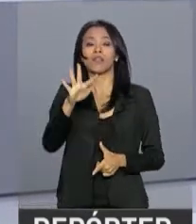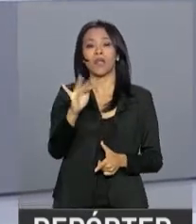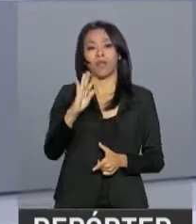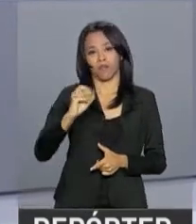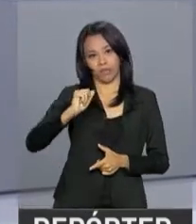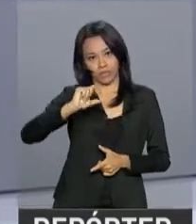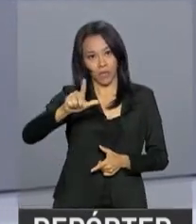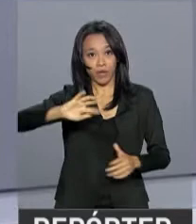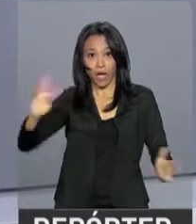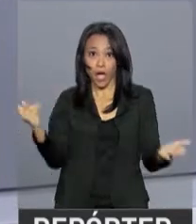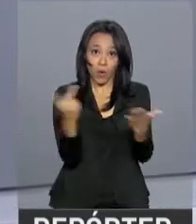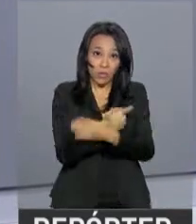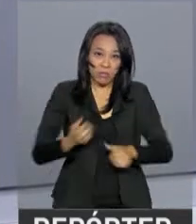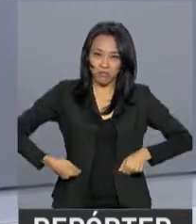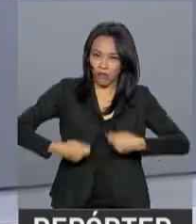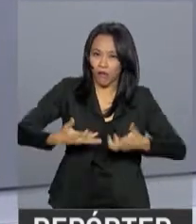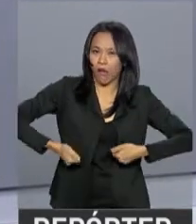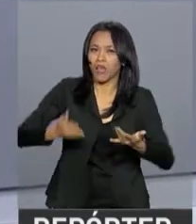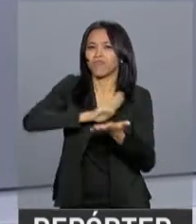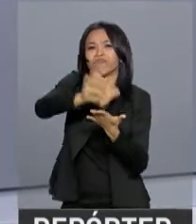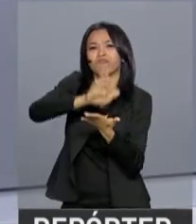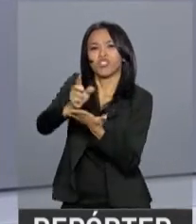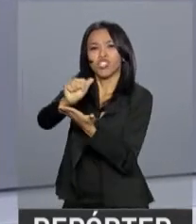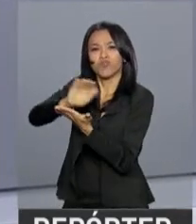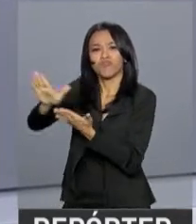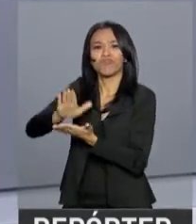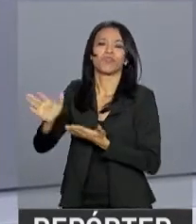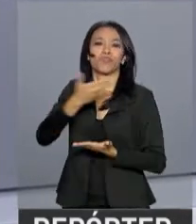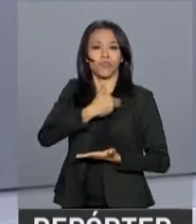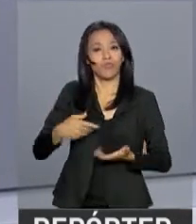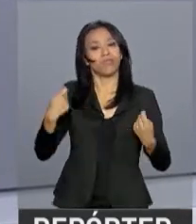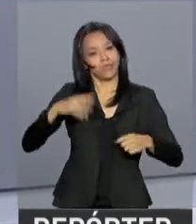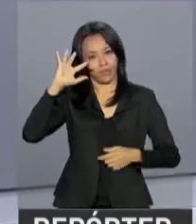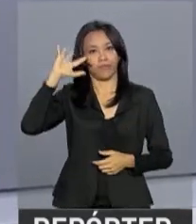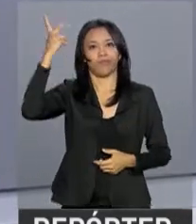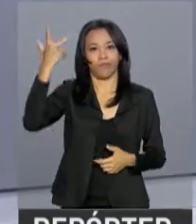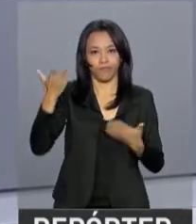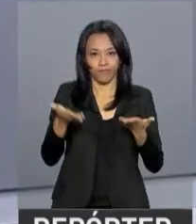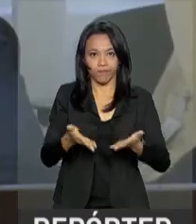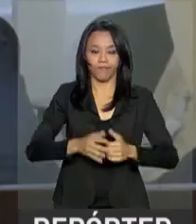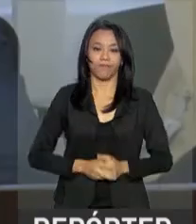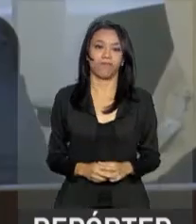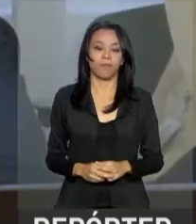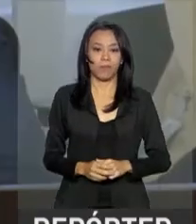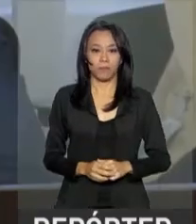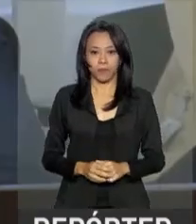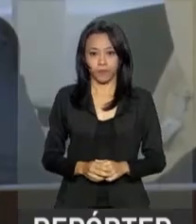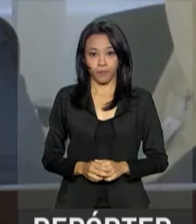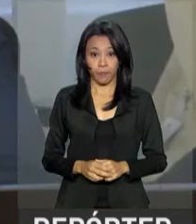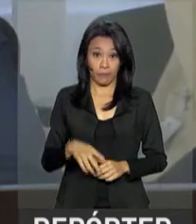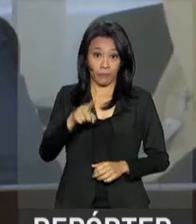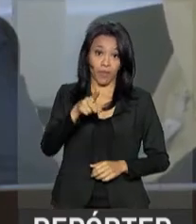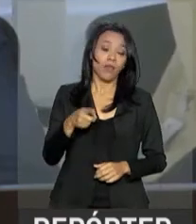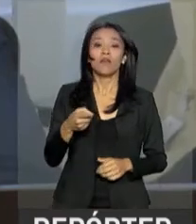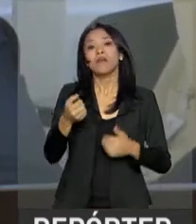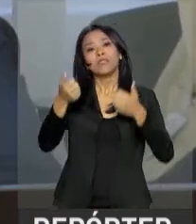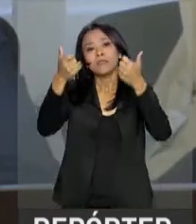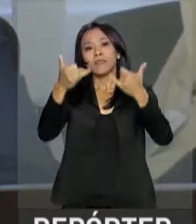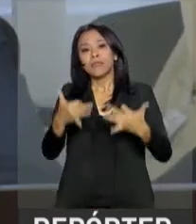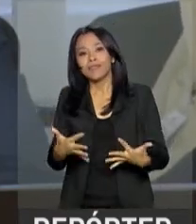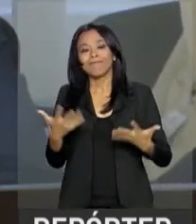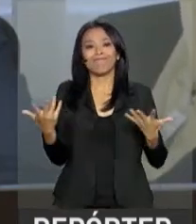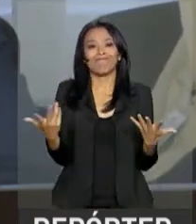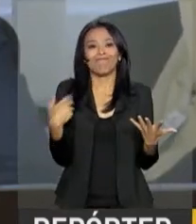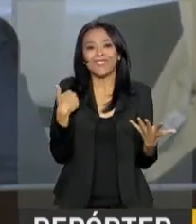público tem que ser enfrentada com mudanças no sistema previdenciário não haverá saída